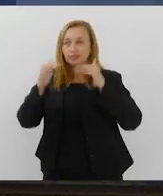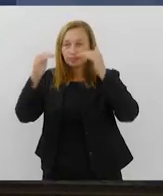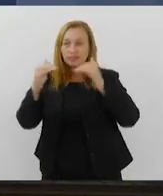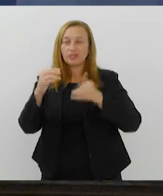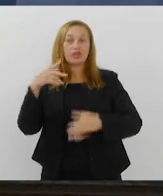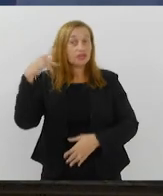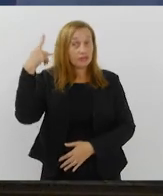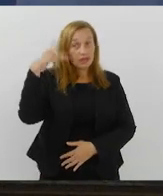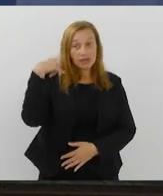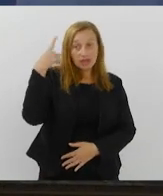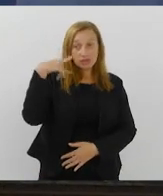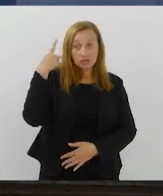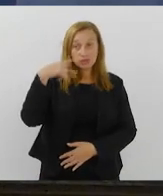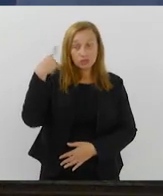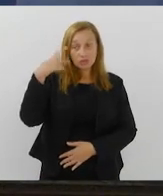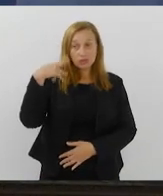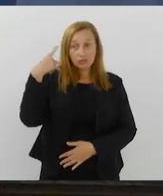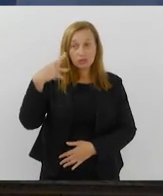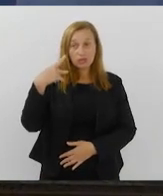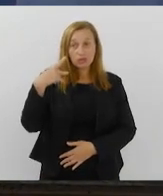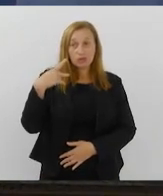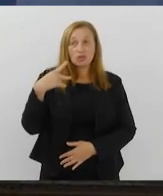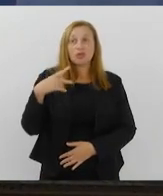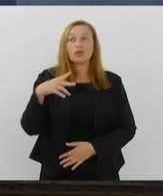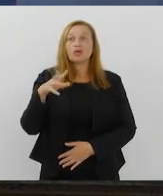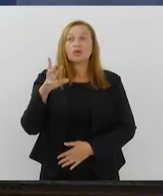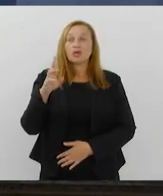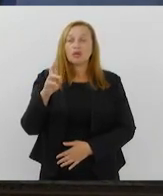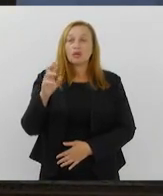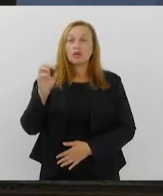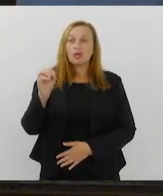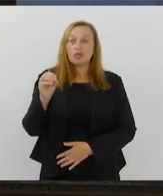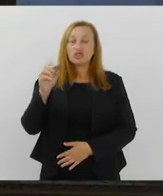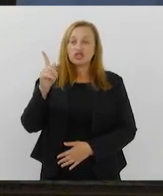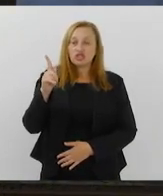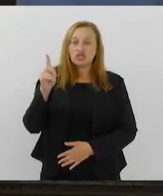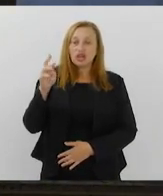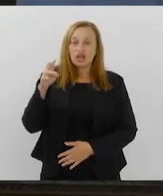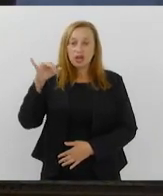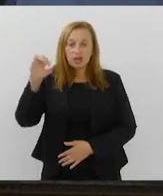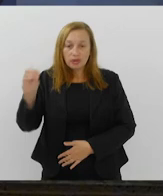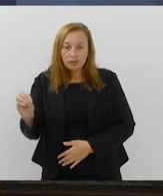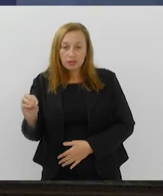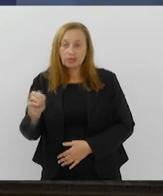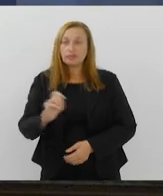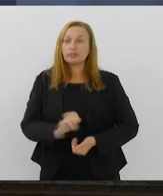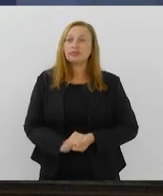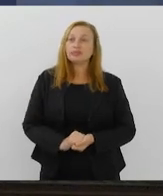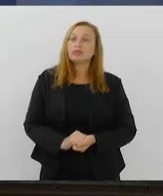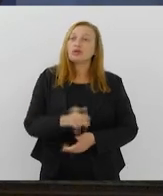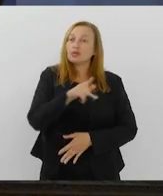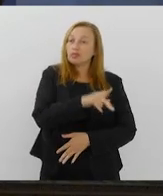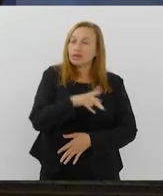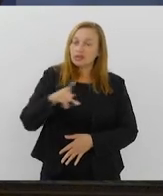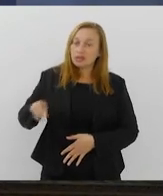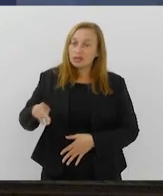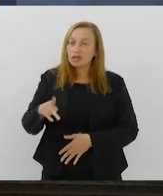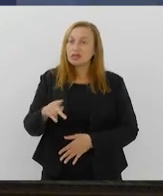vereador Rogério Marinho, ilustríssimo senhor Reinaldo Dutra, presidente